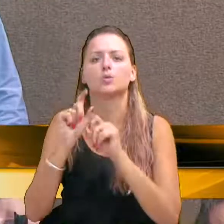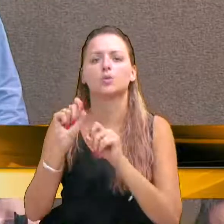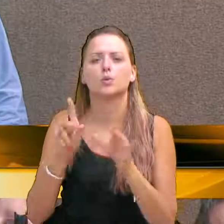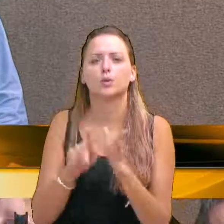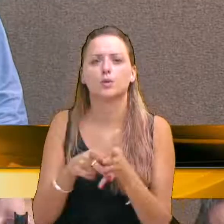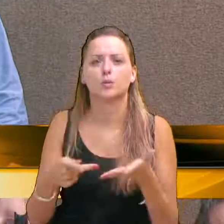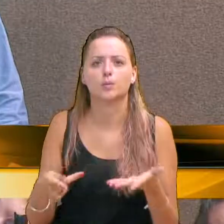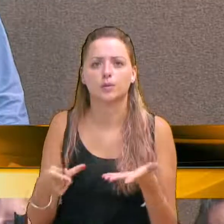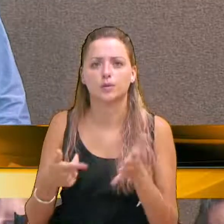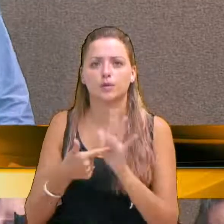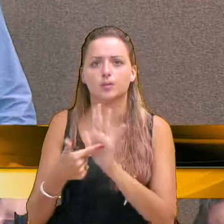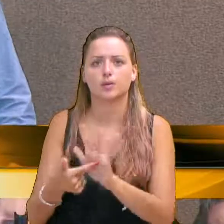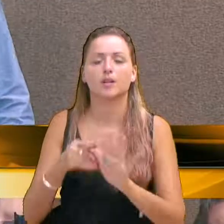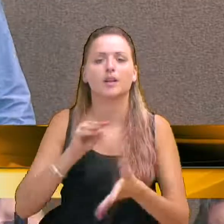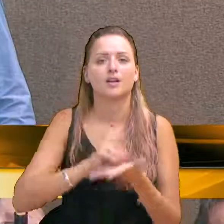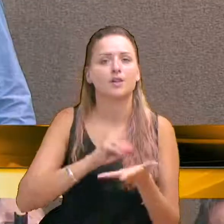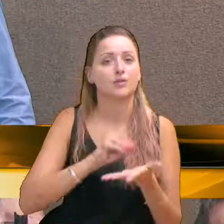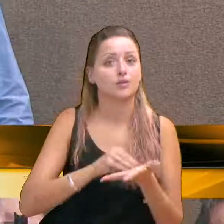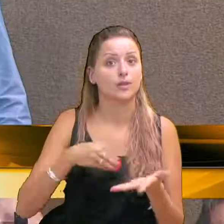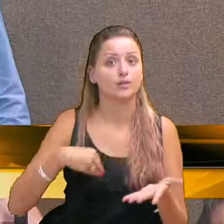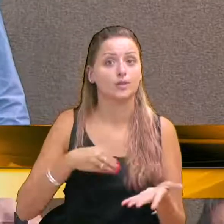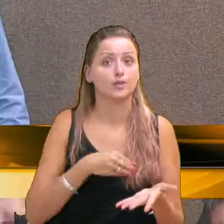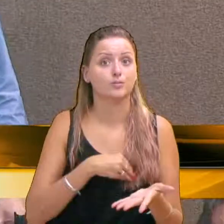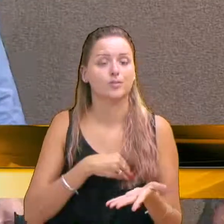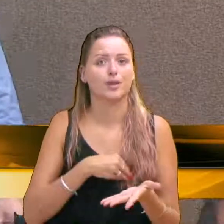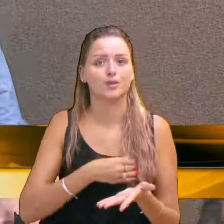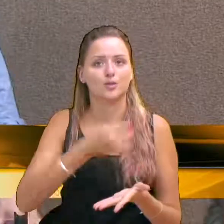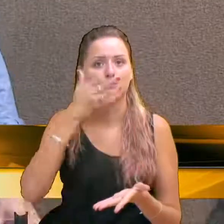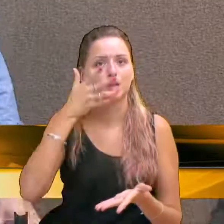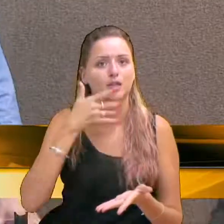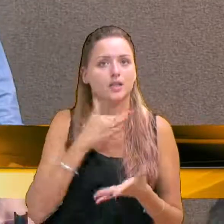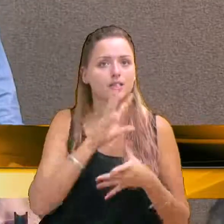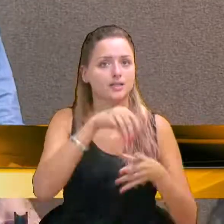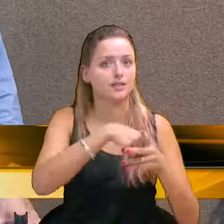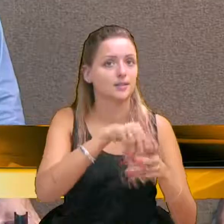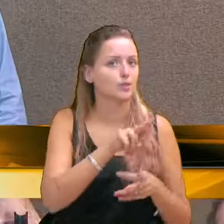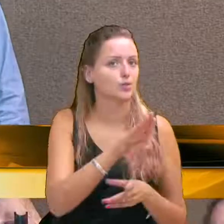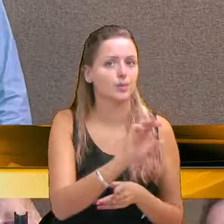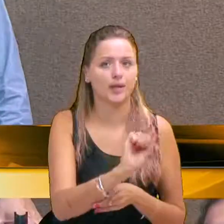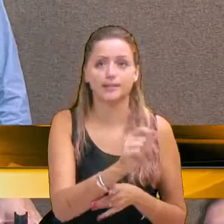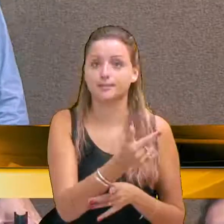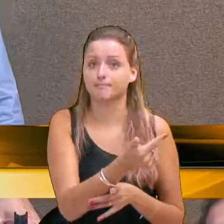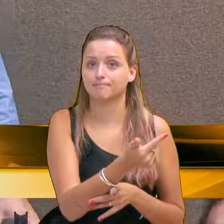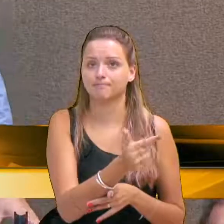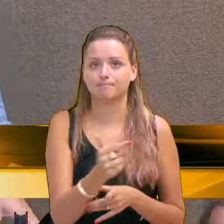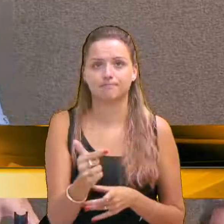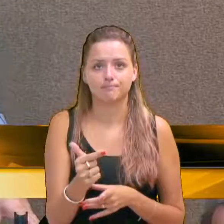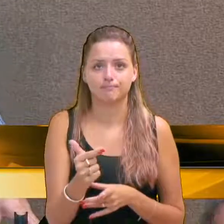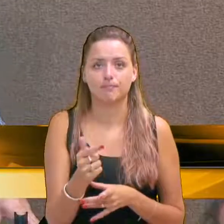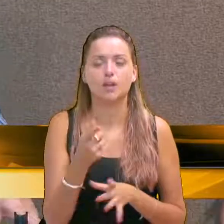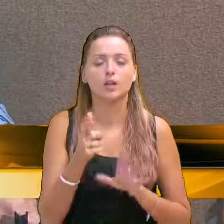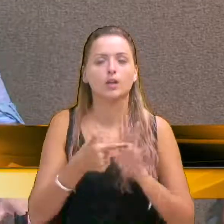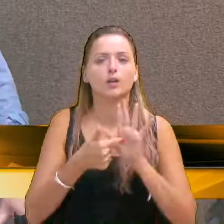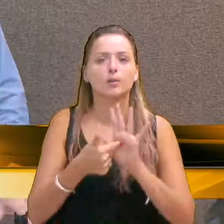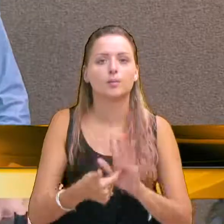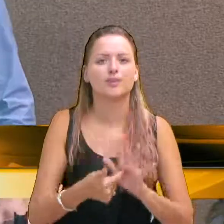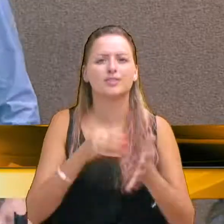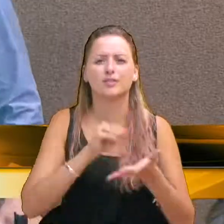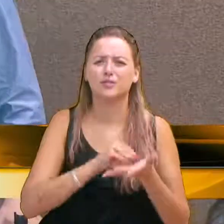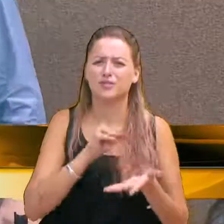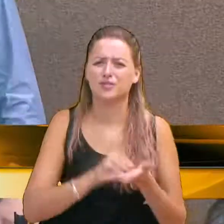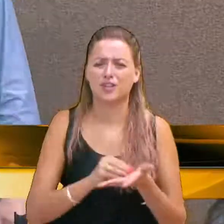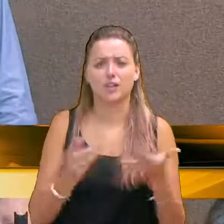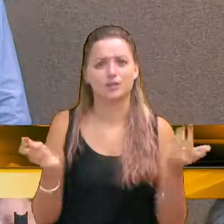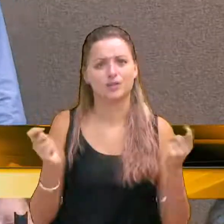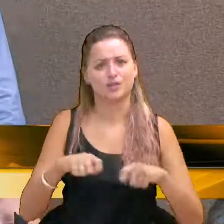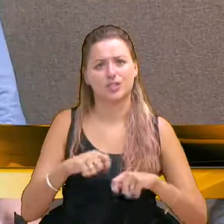hoje, da falta de médicos pediatras nas nossas UBSs, né? Isso demonstra a